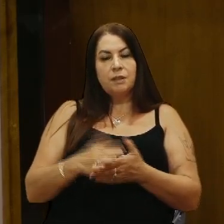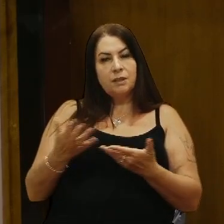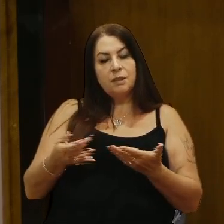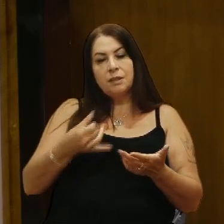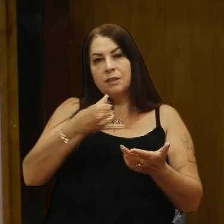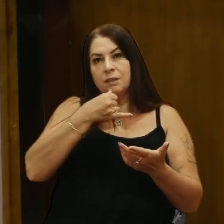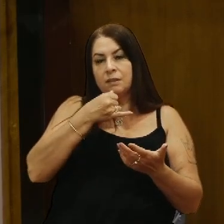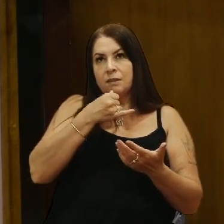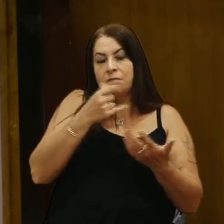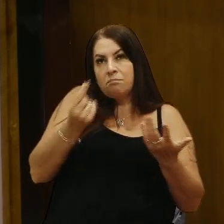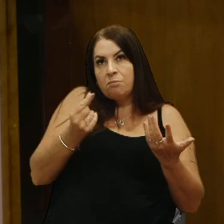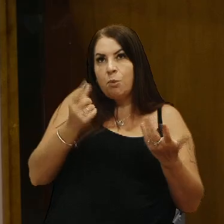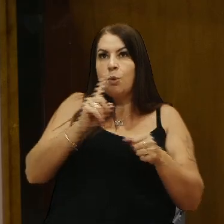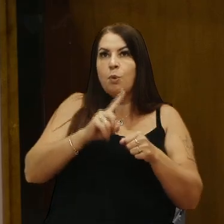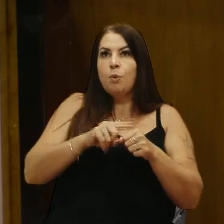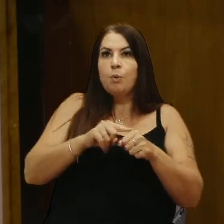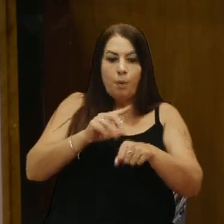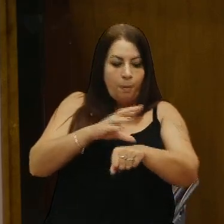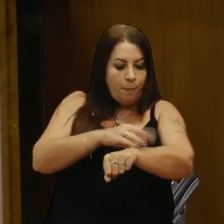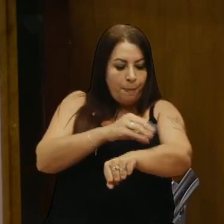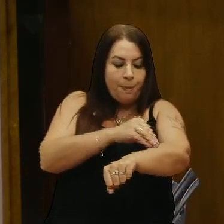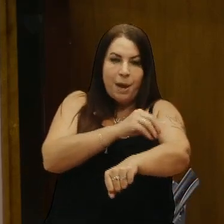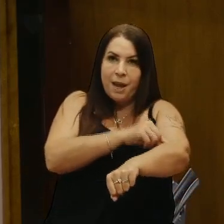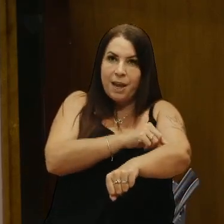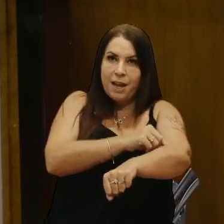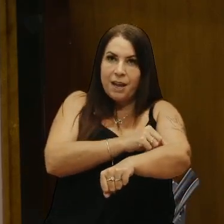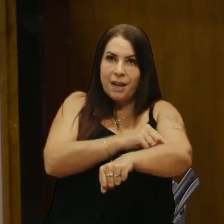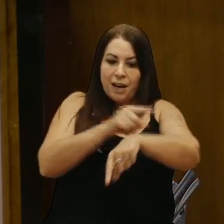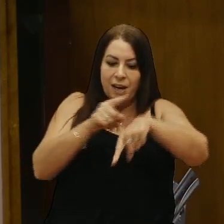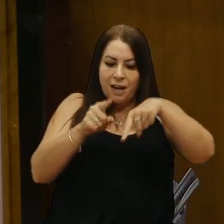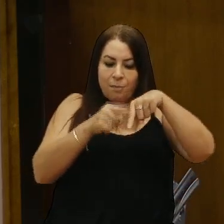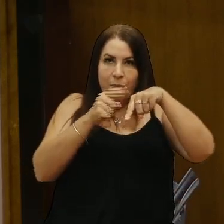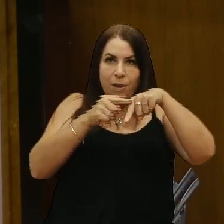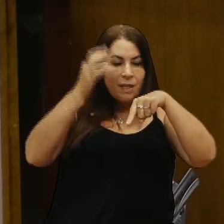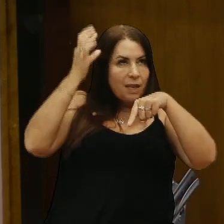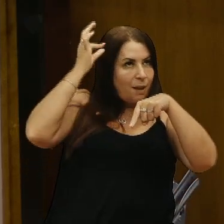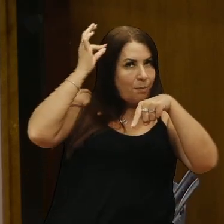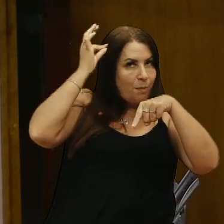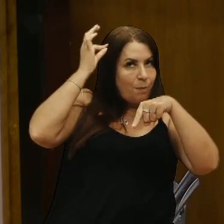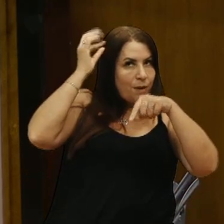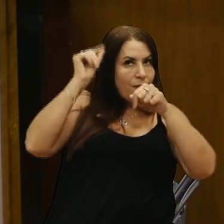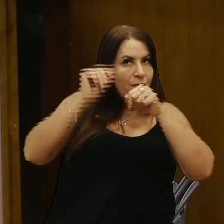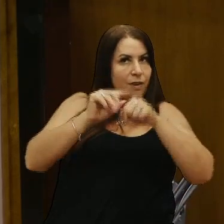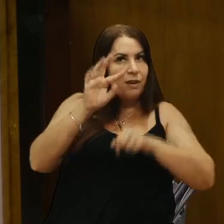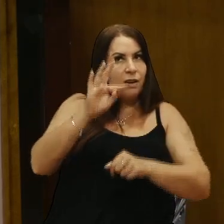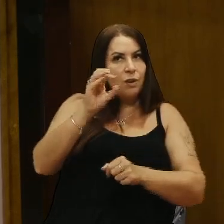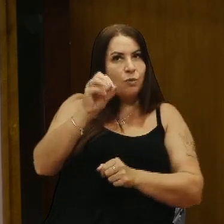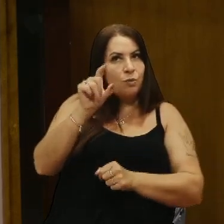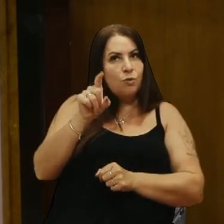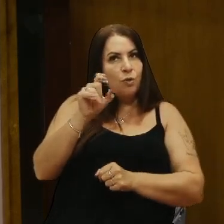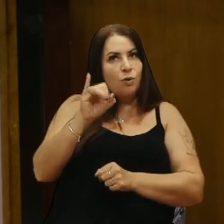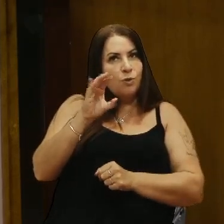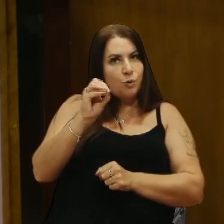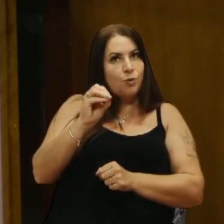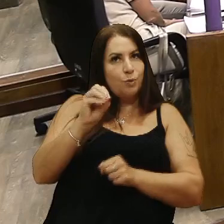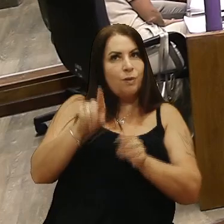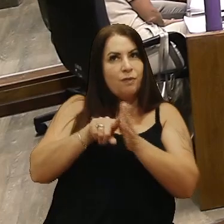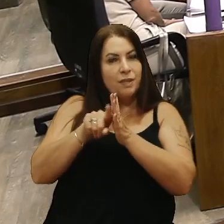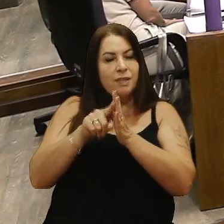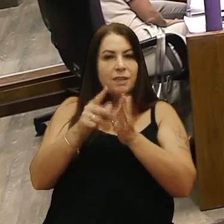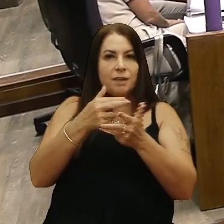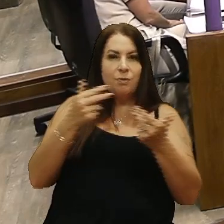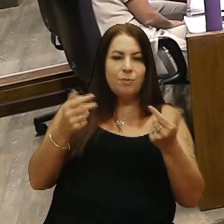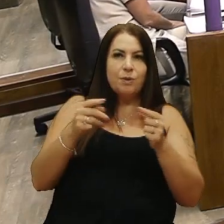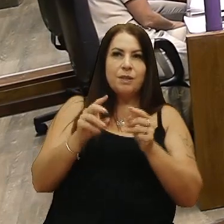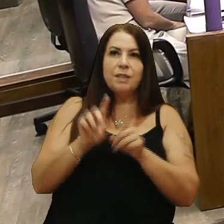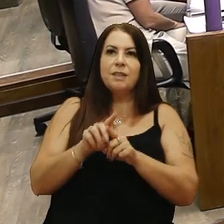infelizmente, tem pouco pelo aí nos braços, na perna. Tem que estar tirando da cabeça para poder fazer o toxicológico lá. Obrigado, vereador. Uma parte,